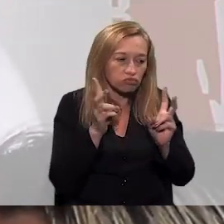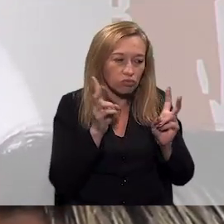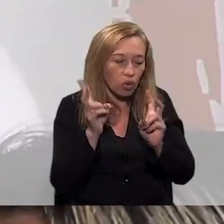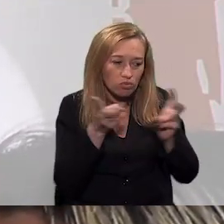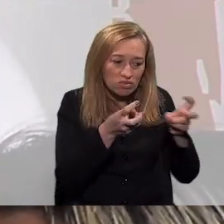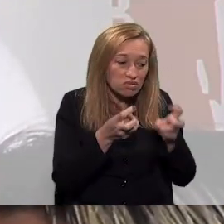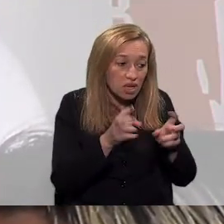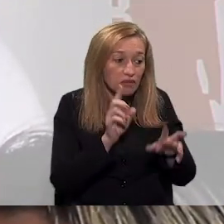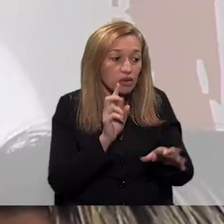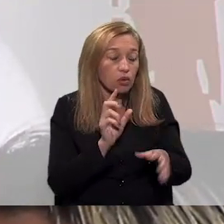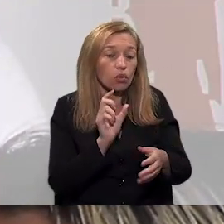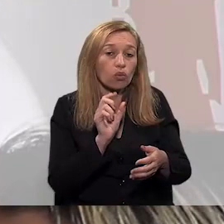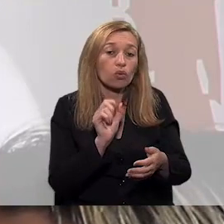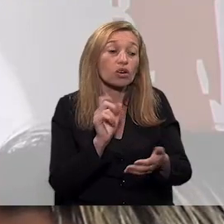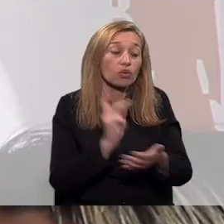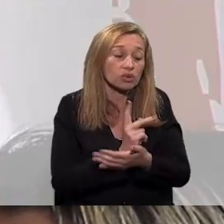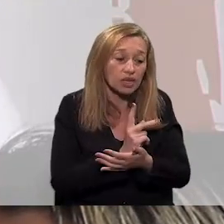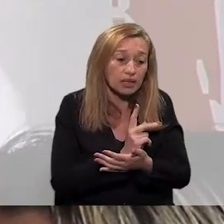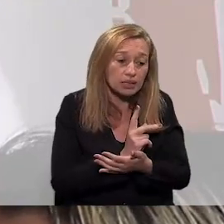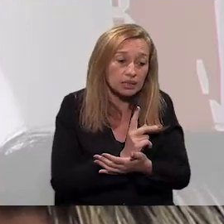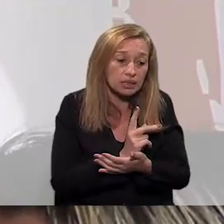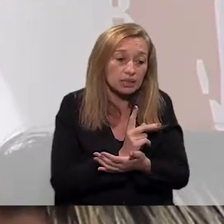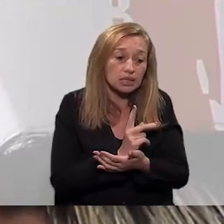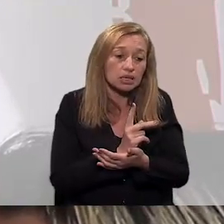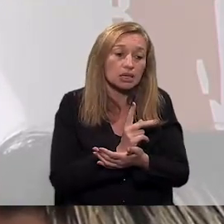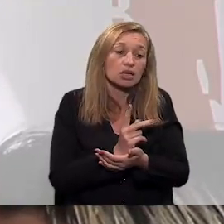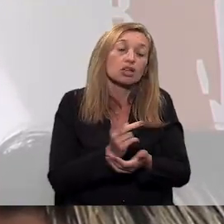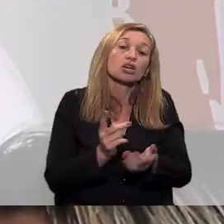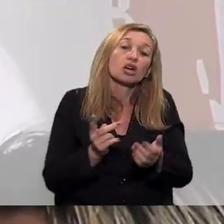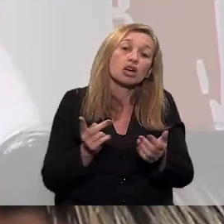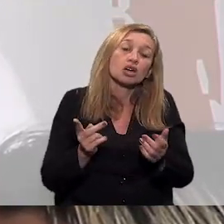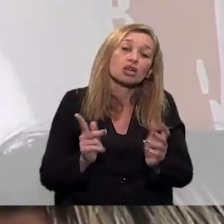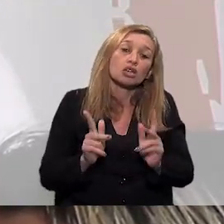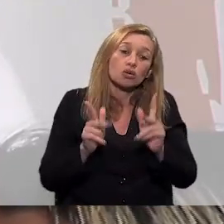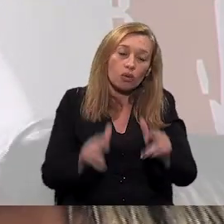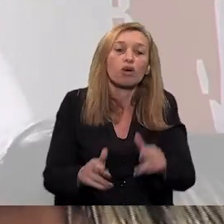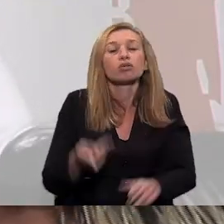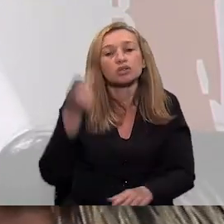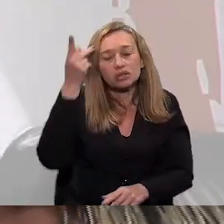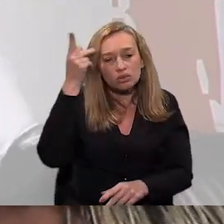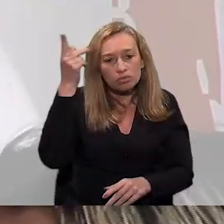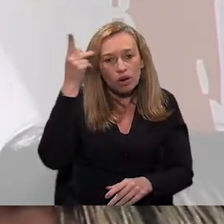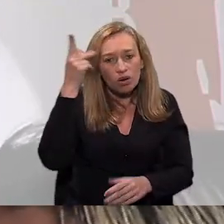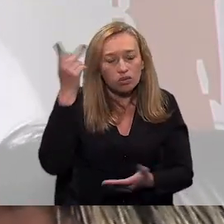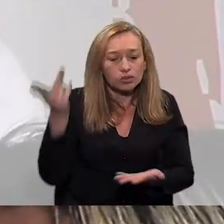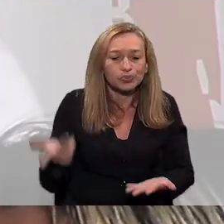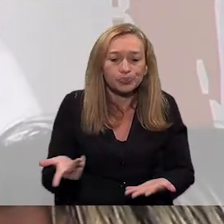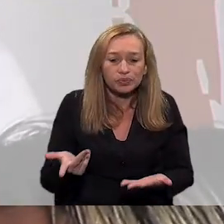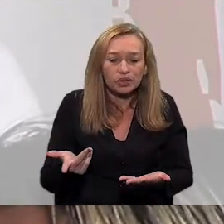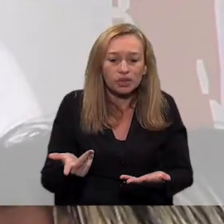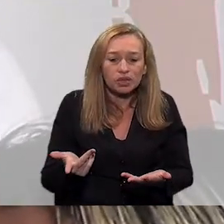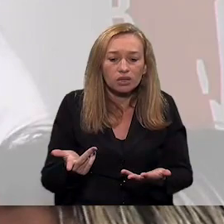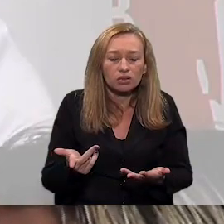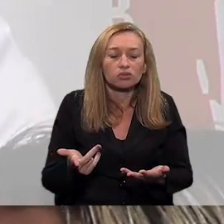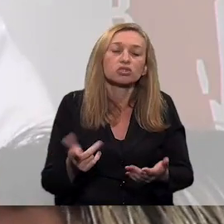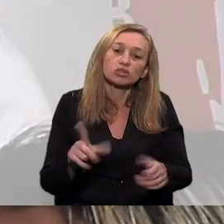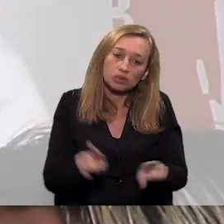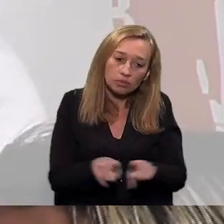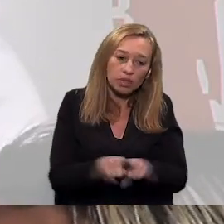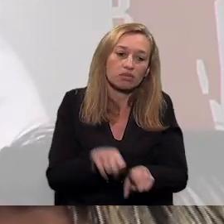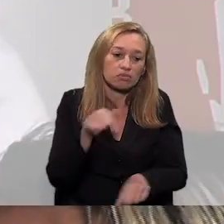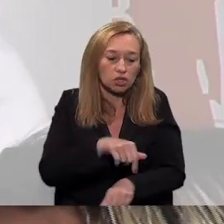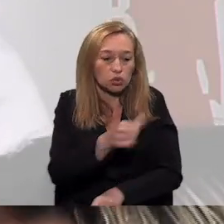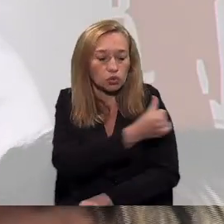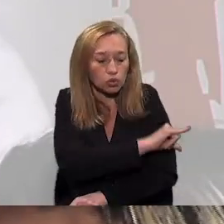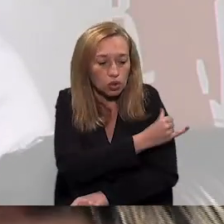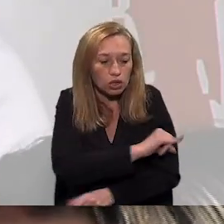isso, isso acaba podendo ter o desfecho que aconteceu em São Paulo, esses desfechos que tiveram aqui no